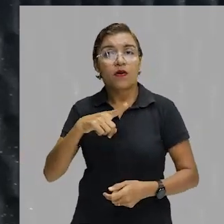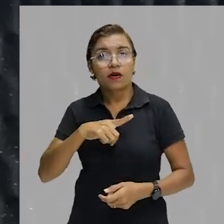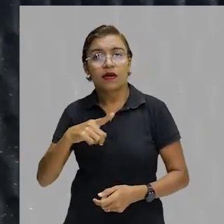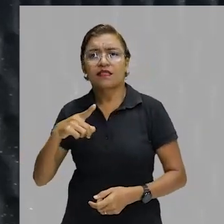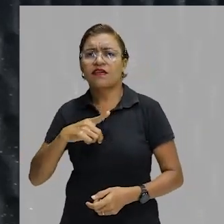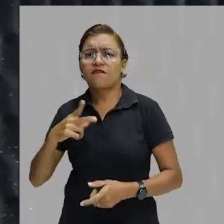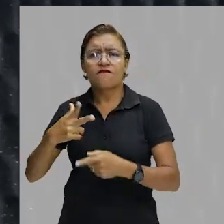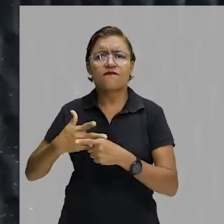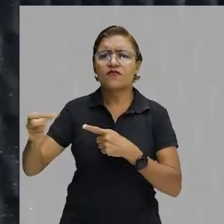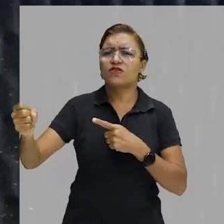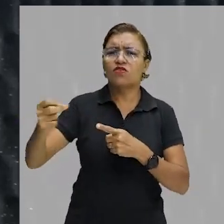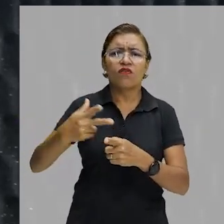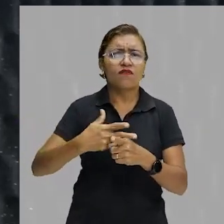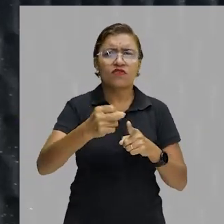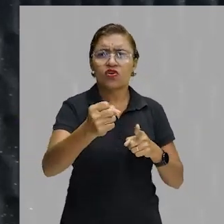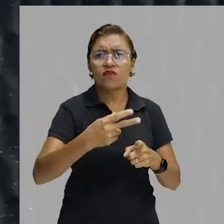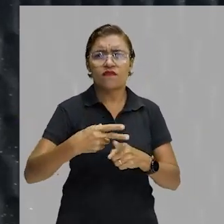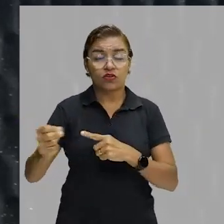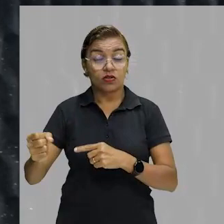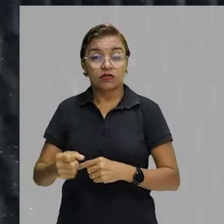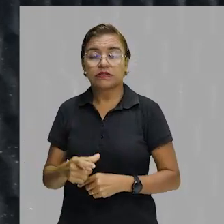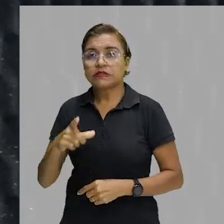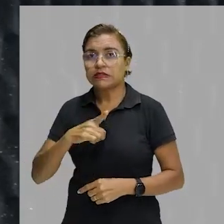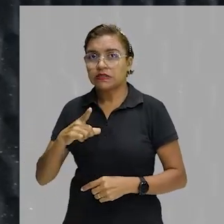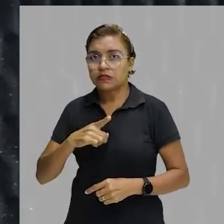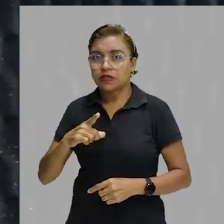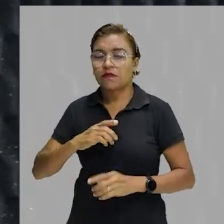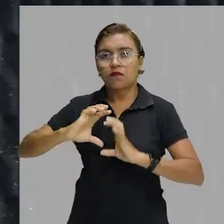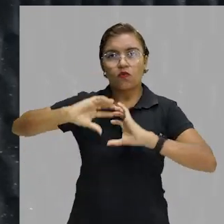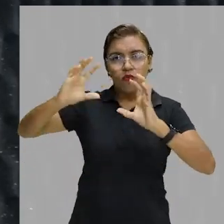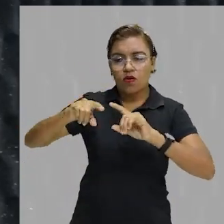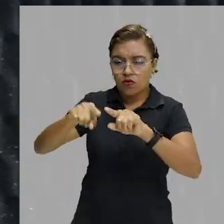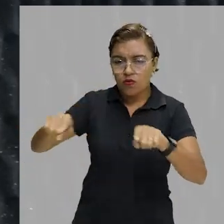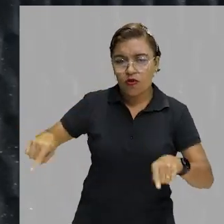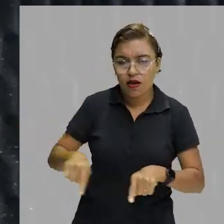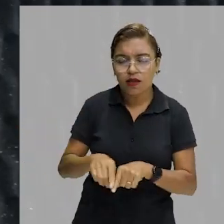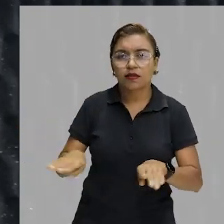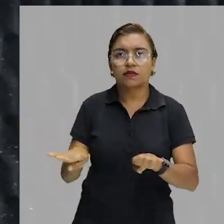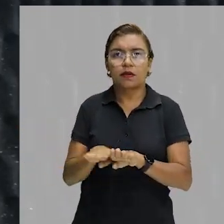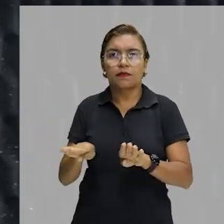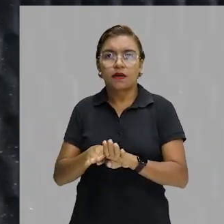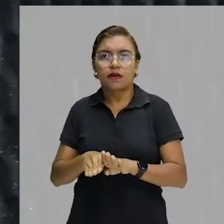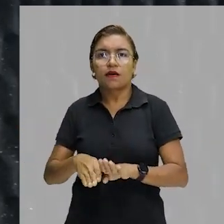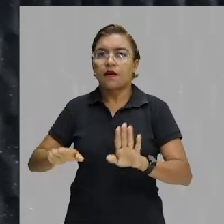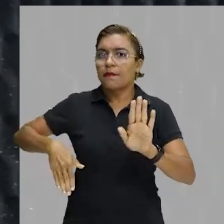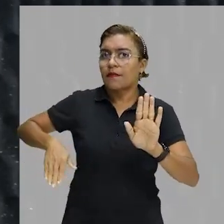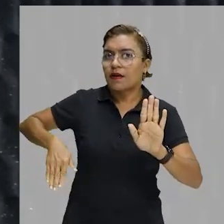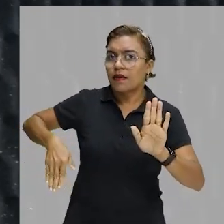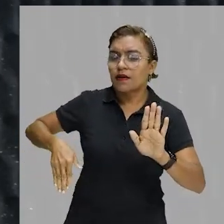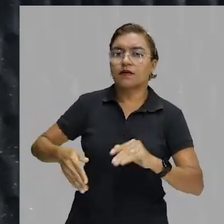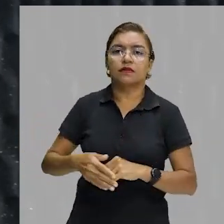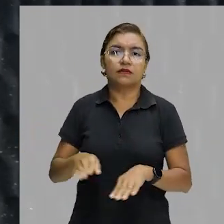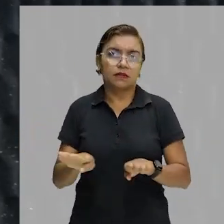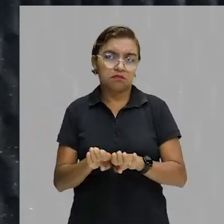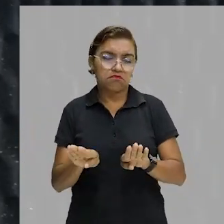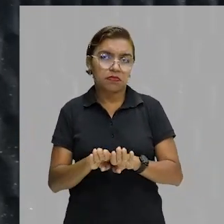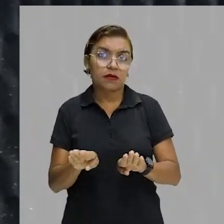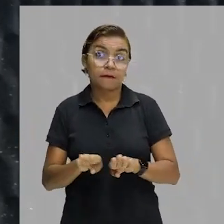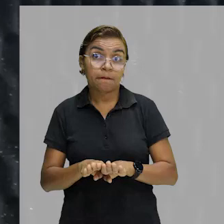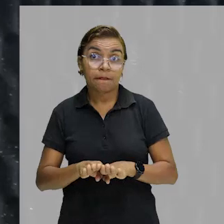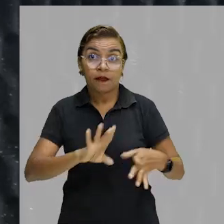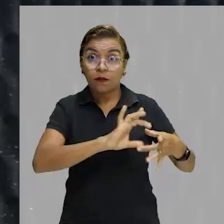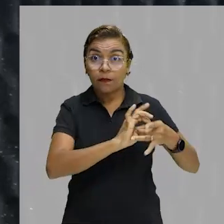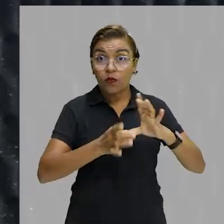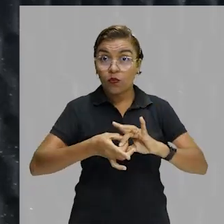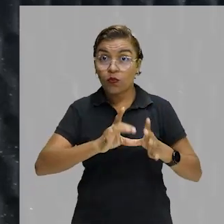muitas vitórias. O voleibol de quadra, de praia, infelizmente de praia não ganhou nada esse ano, no ano que passa nessa Olimpíada, mas